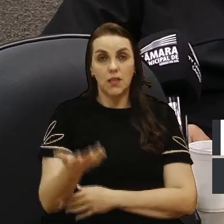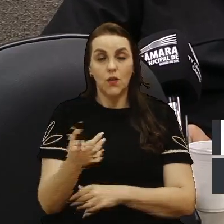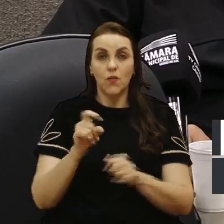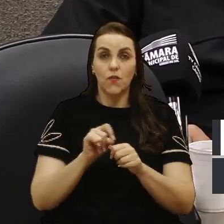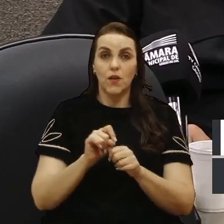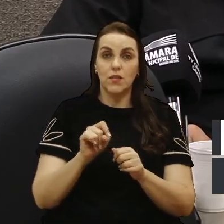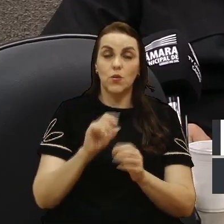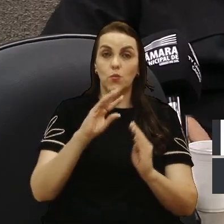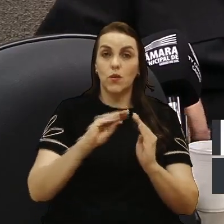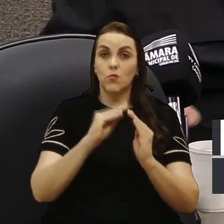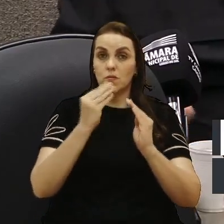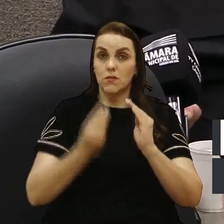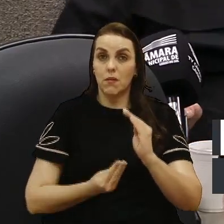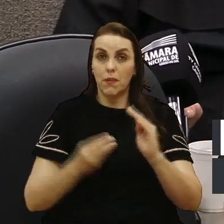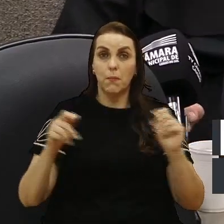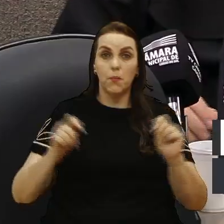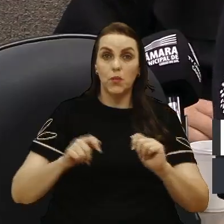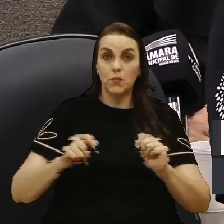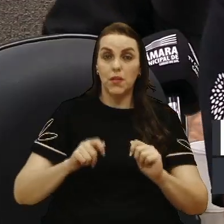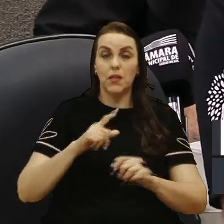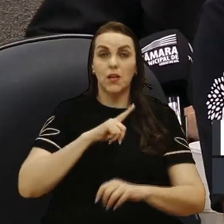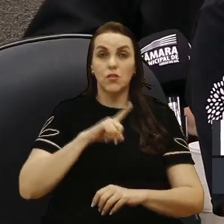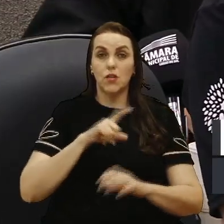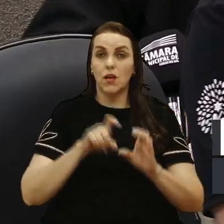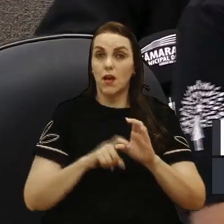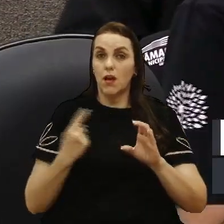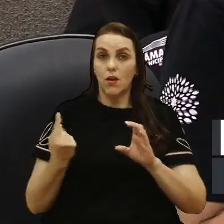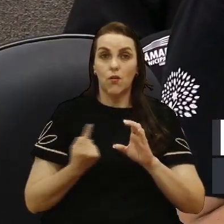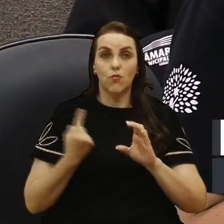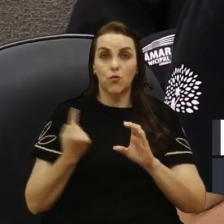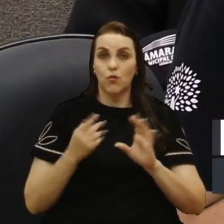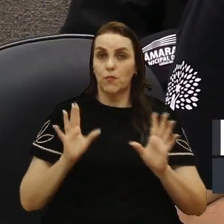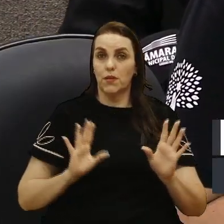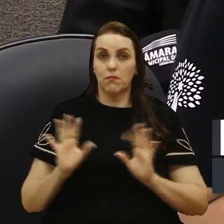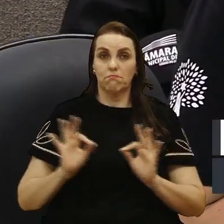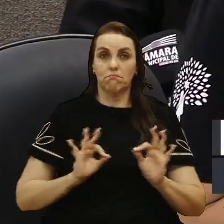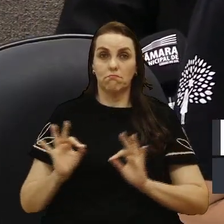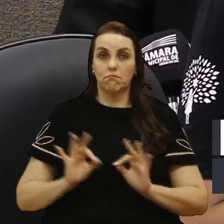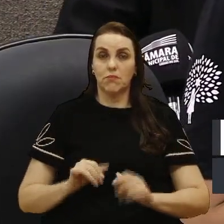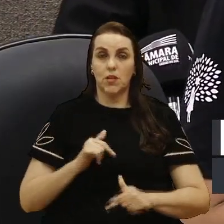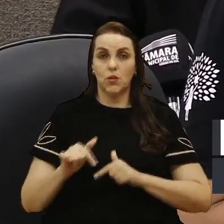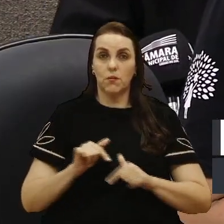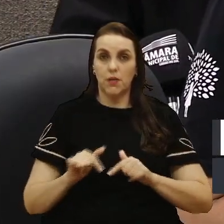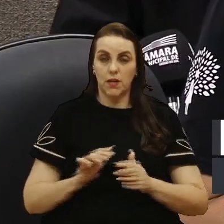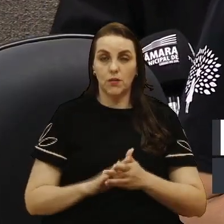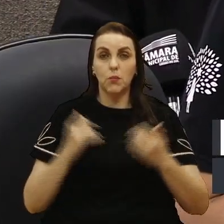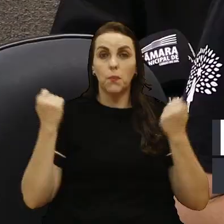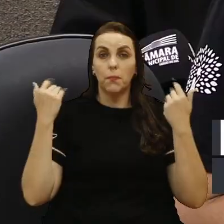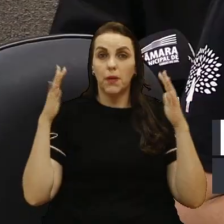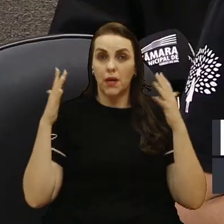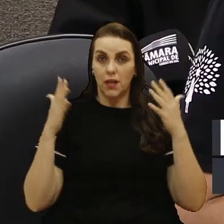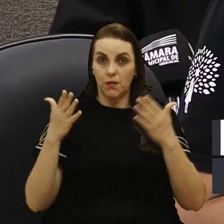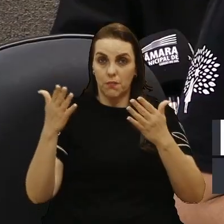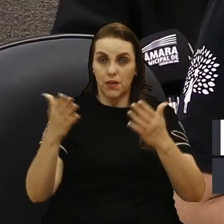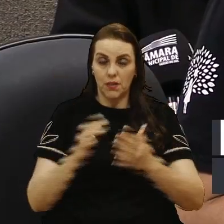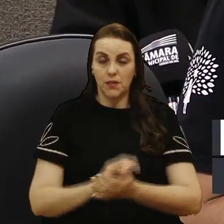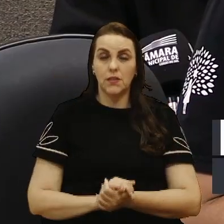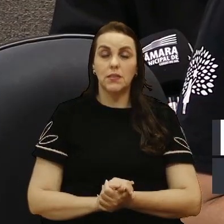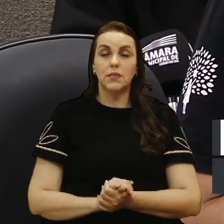o SAMAI possa ter também autonomia para estabelecer os seus trabalhos. Então, parabéns